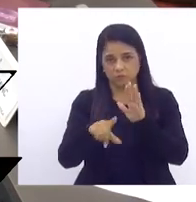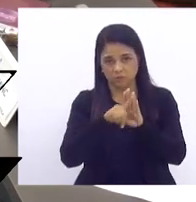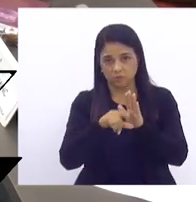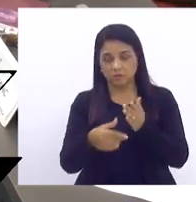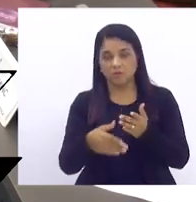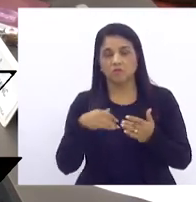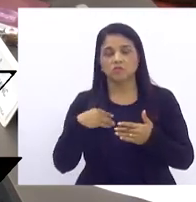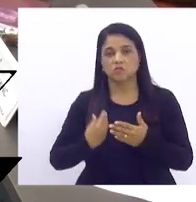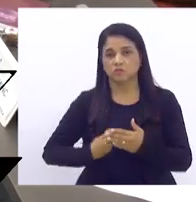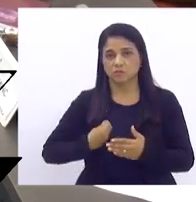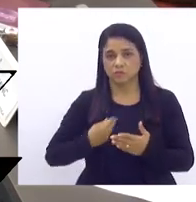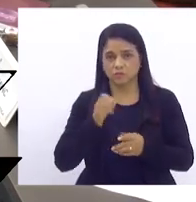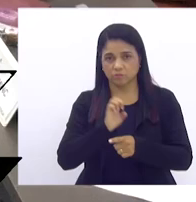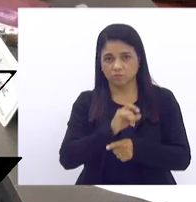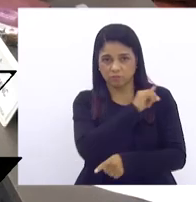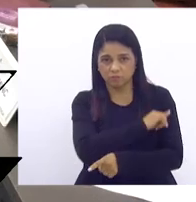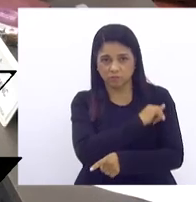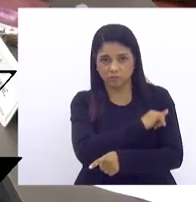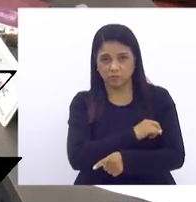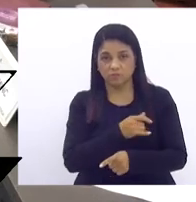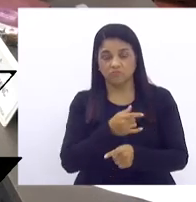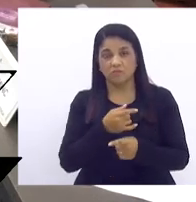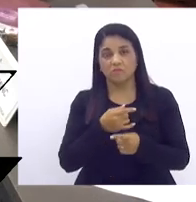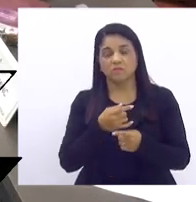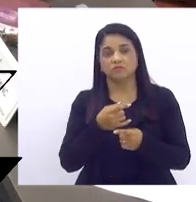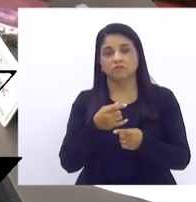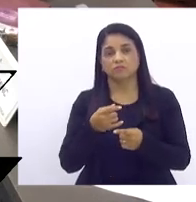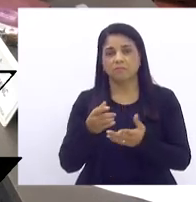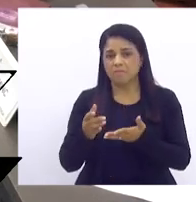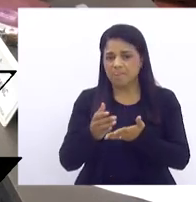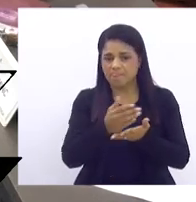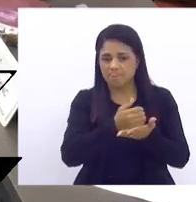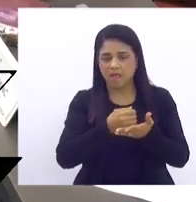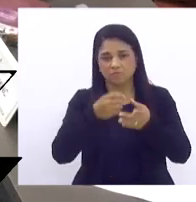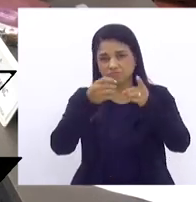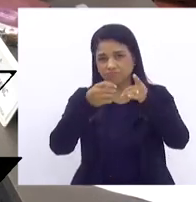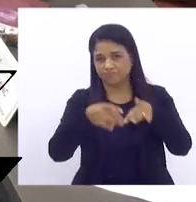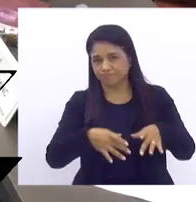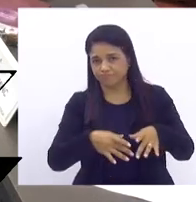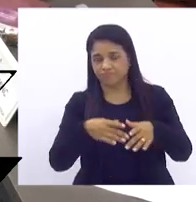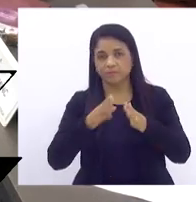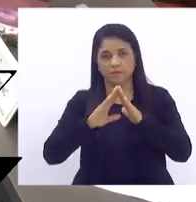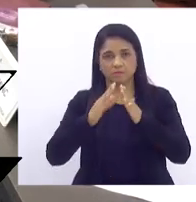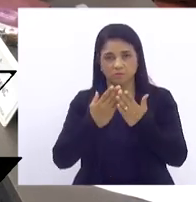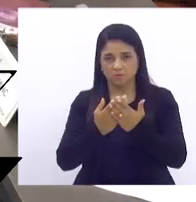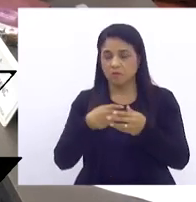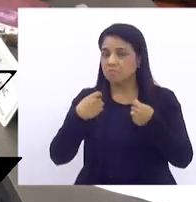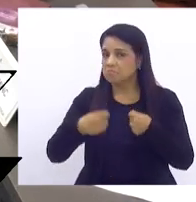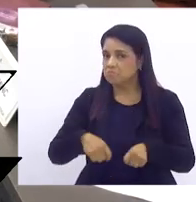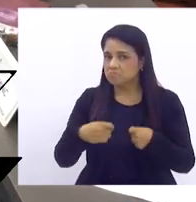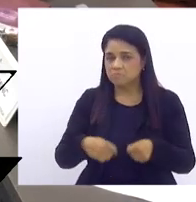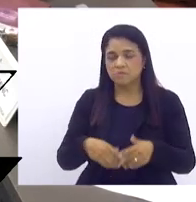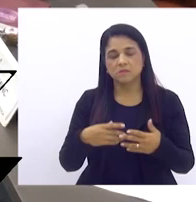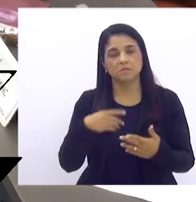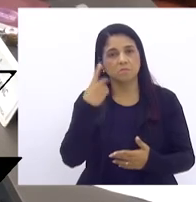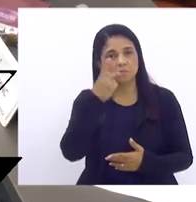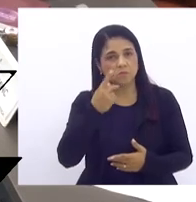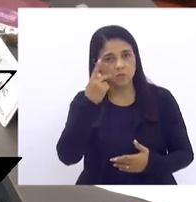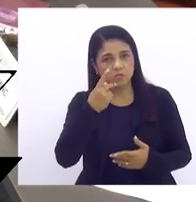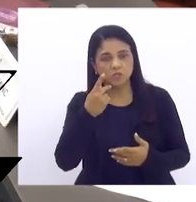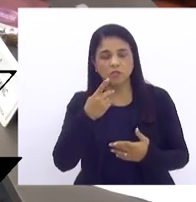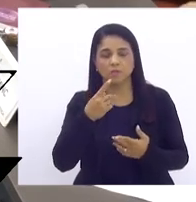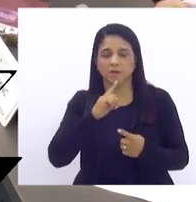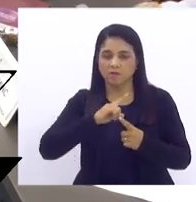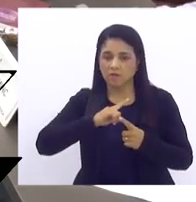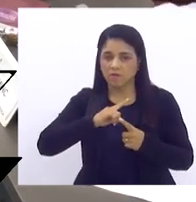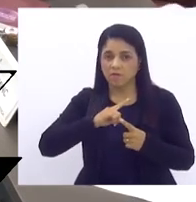no estado do Rio de Janeiro com taxas de evasão que são inaceitáveis, temos que ter políticas de combate à evasão,